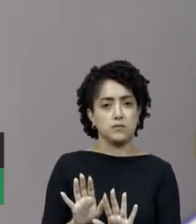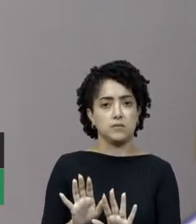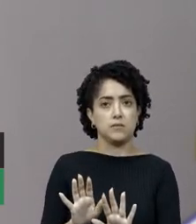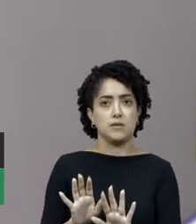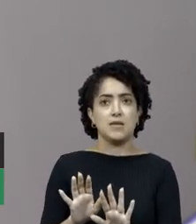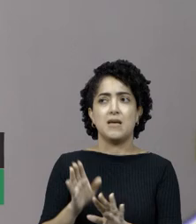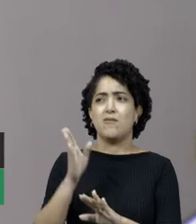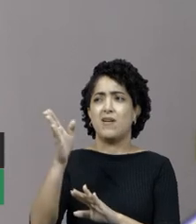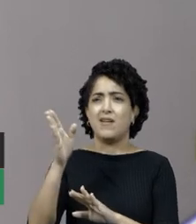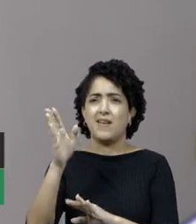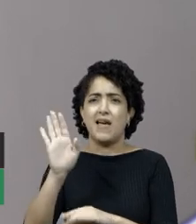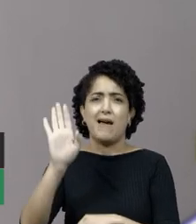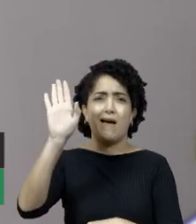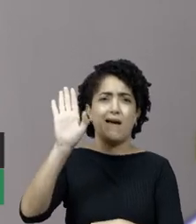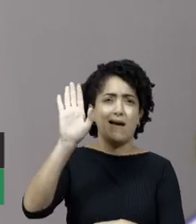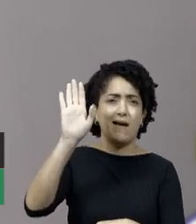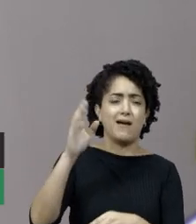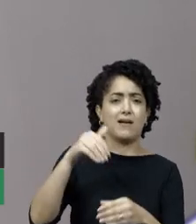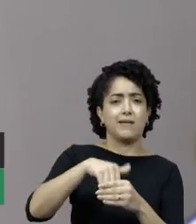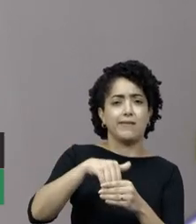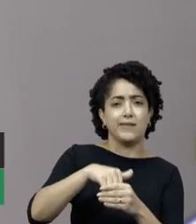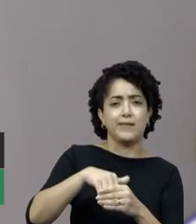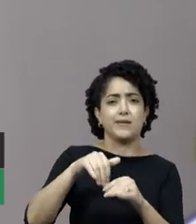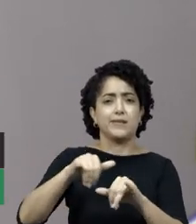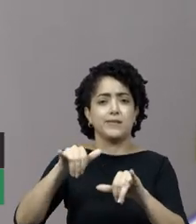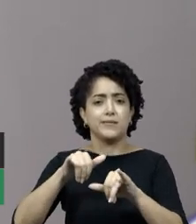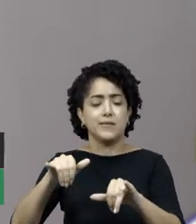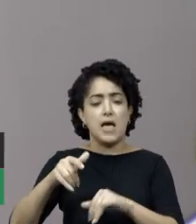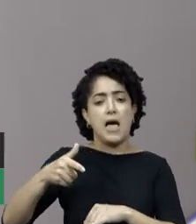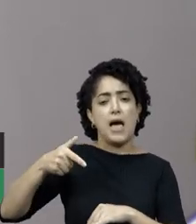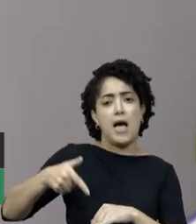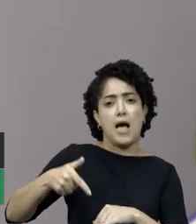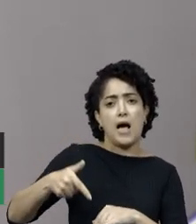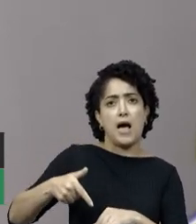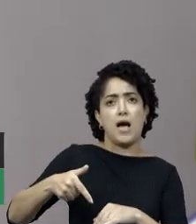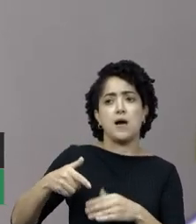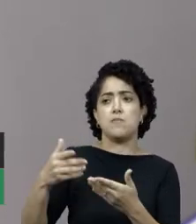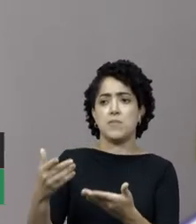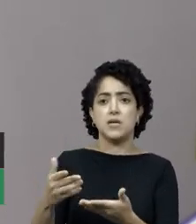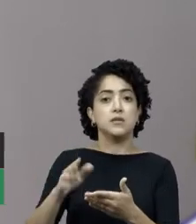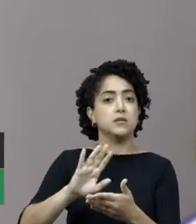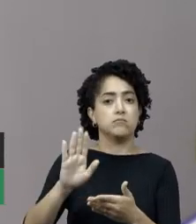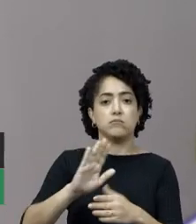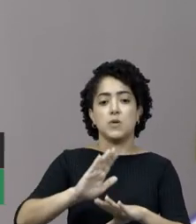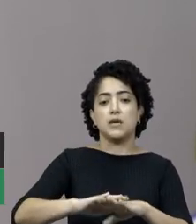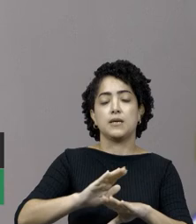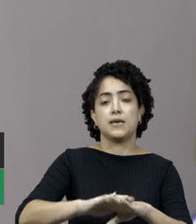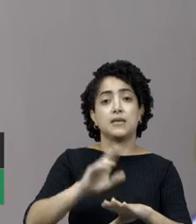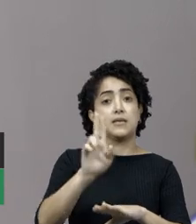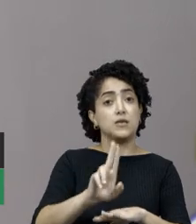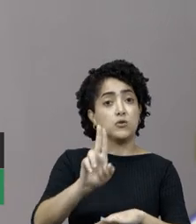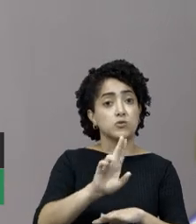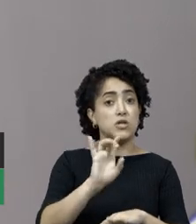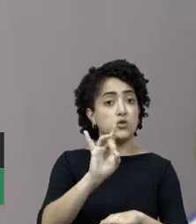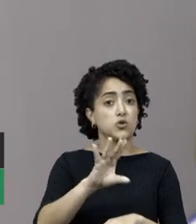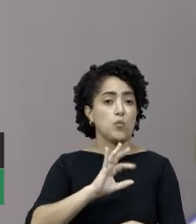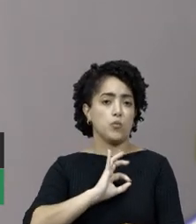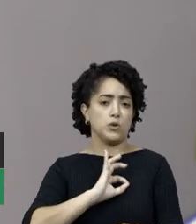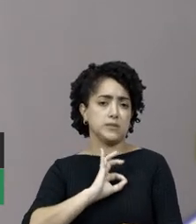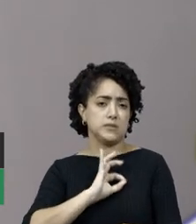eleição, para dizer que a arminha tem que estar na mão do cidadão. Não, a arma tem que estar na mão do policial, do profissional, para não